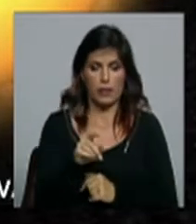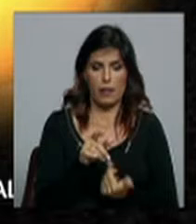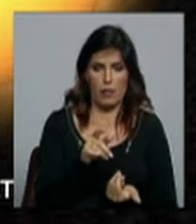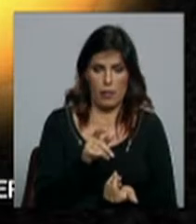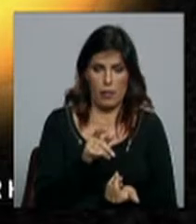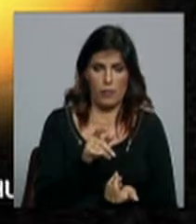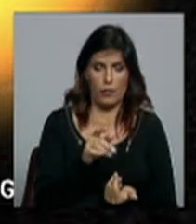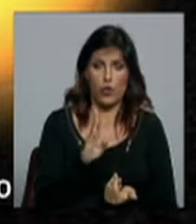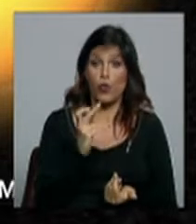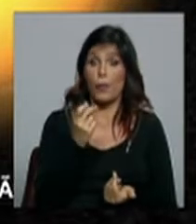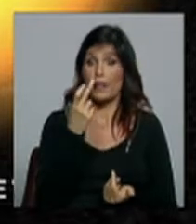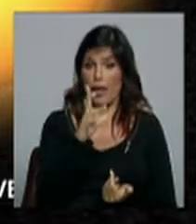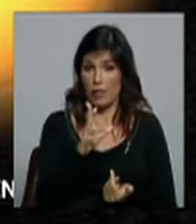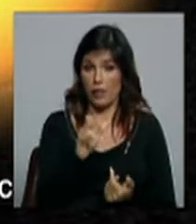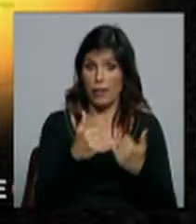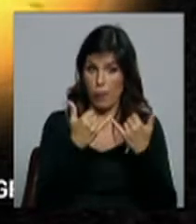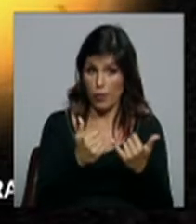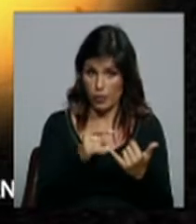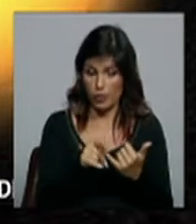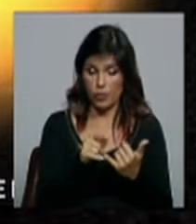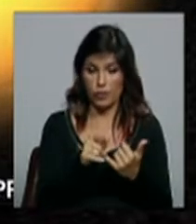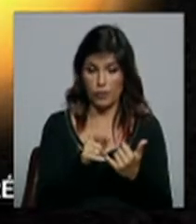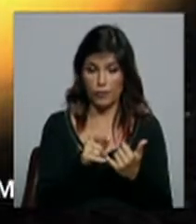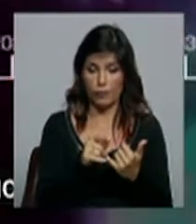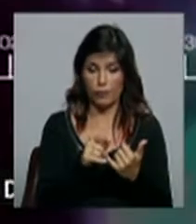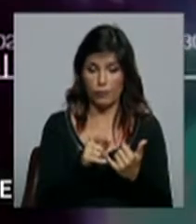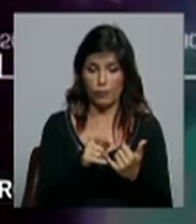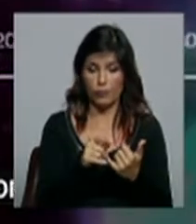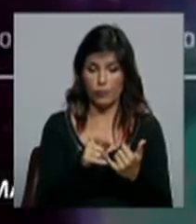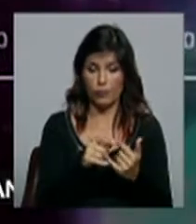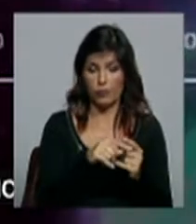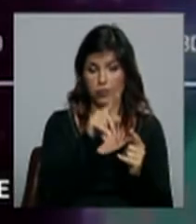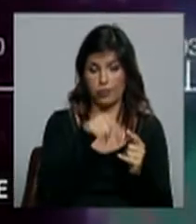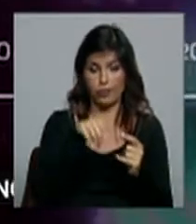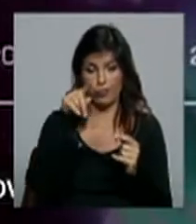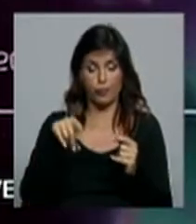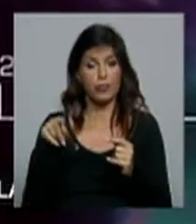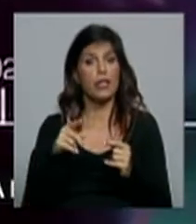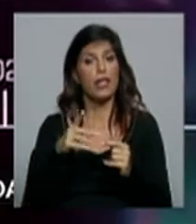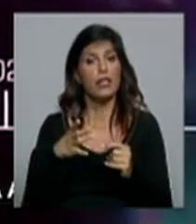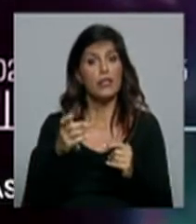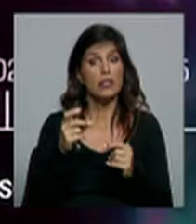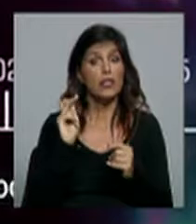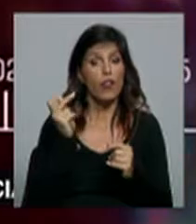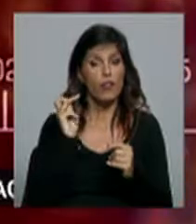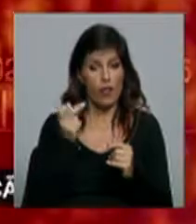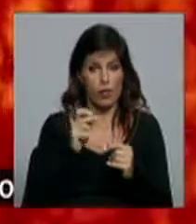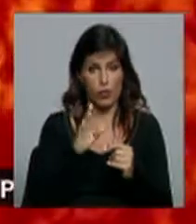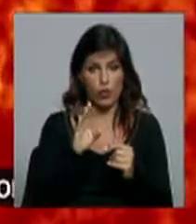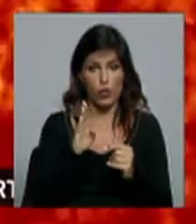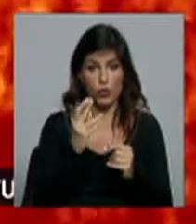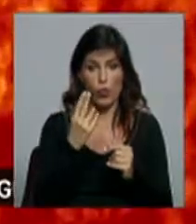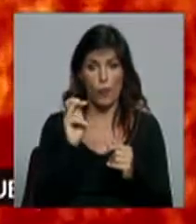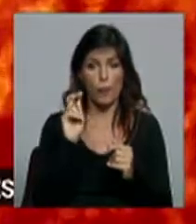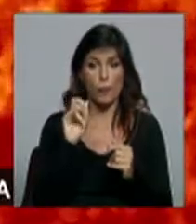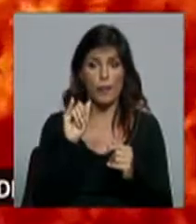Terra e Júpiter, que depois, quando é interpolado por aquele ciclo maior de 19 anos de Júpiter com Saturno, que ainda por cima é